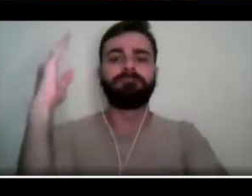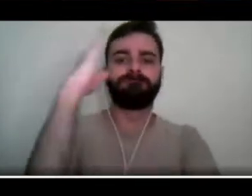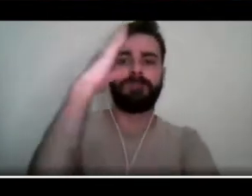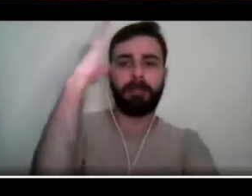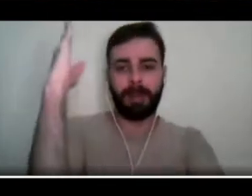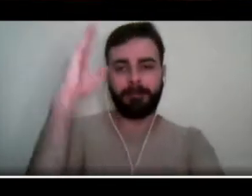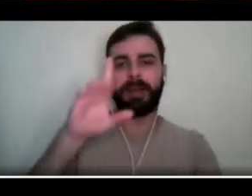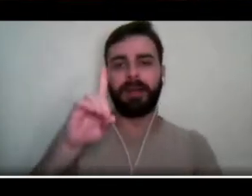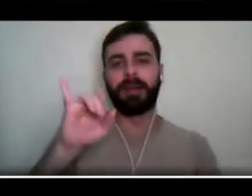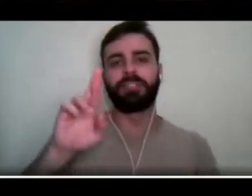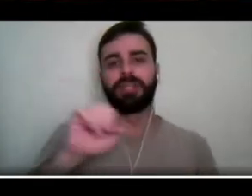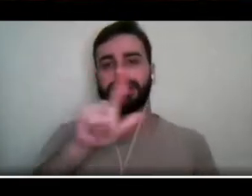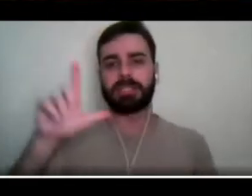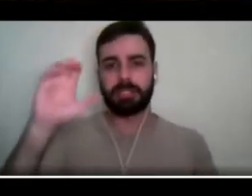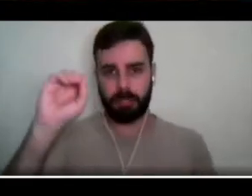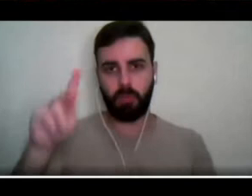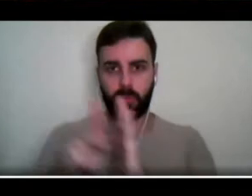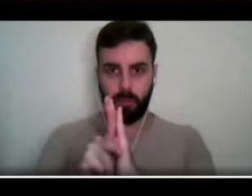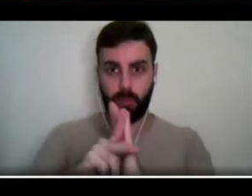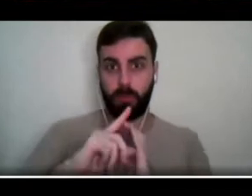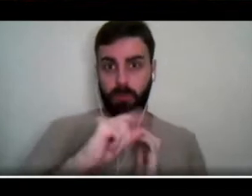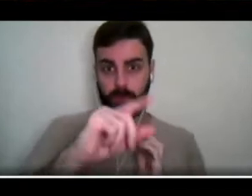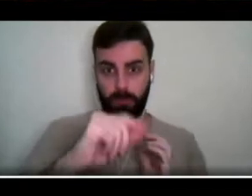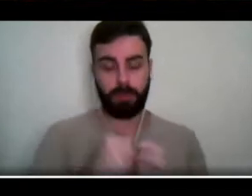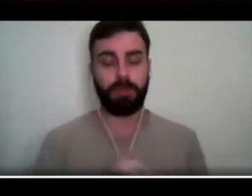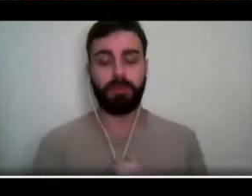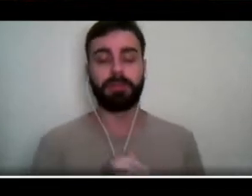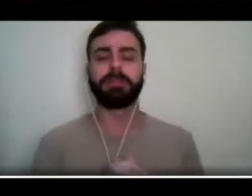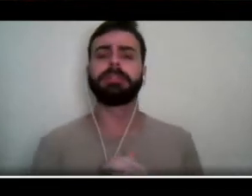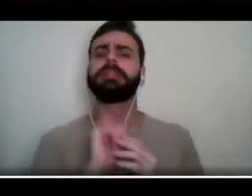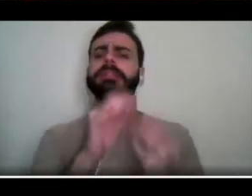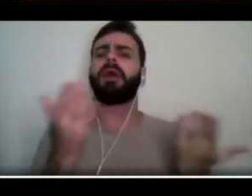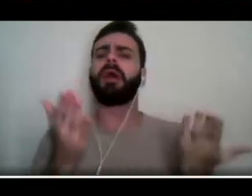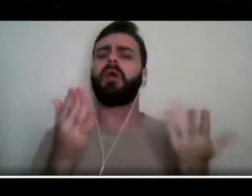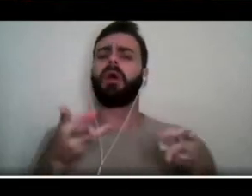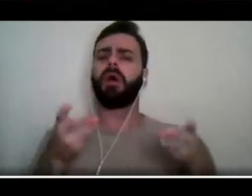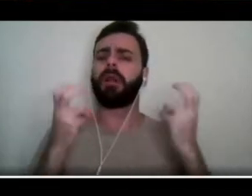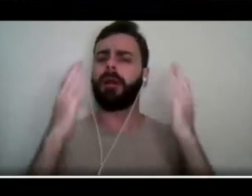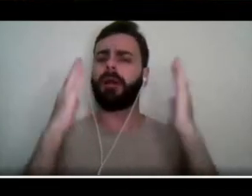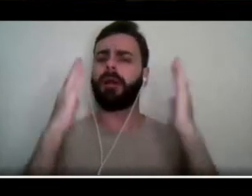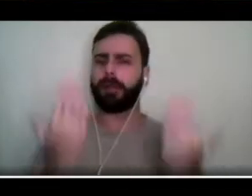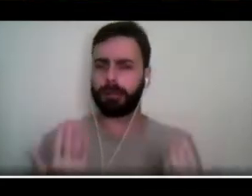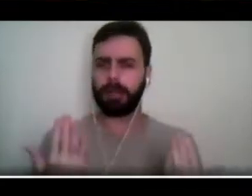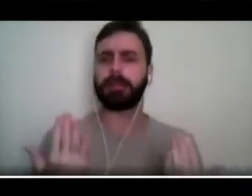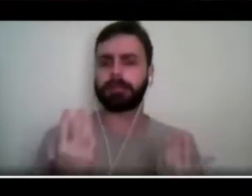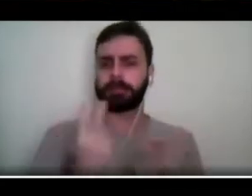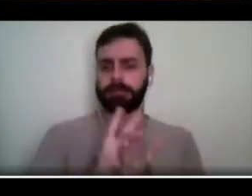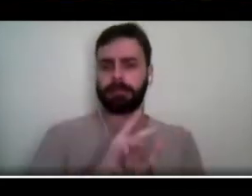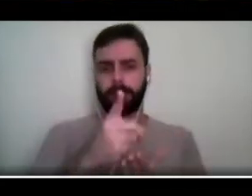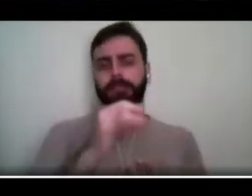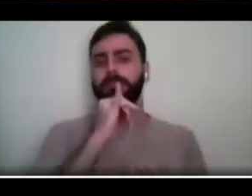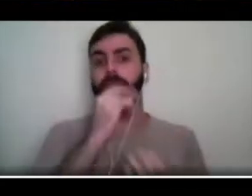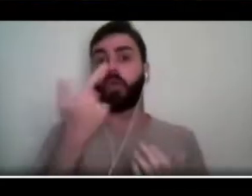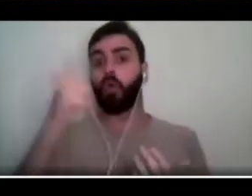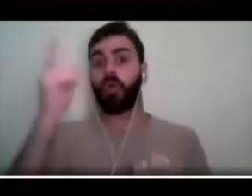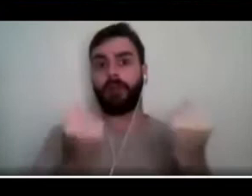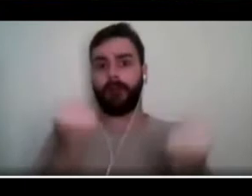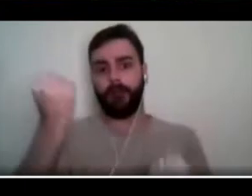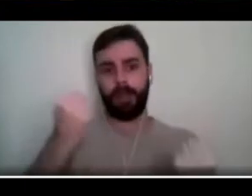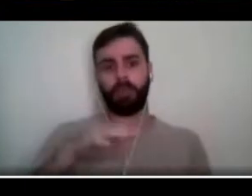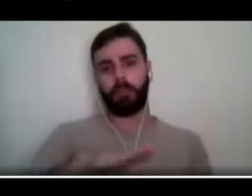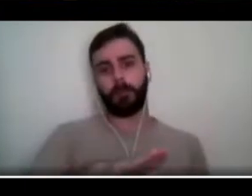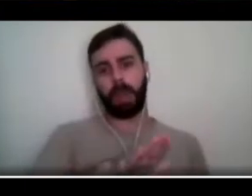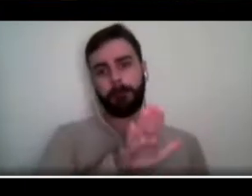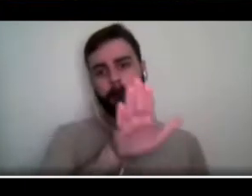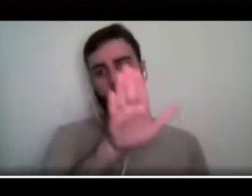certo? Se você agora analisar o mesmo problema, um carro, por exemplo, numa curva,